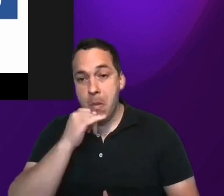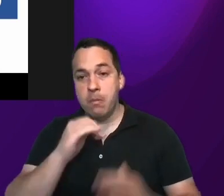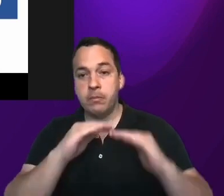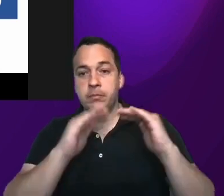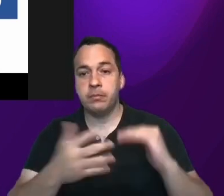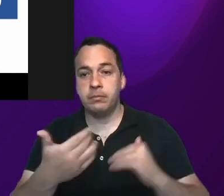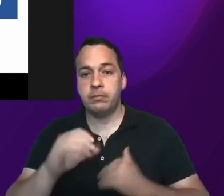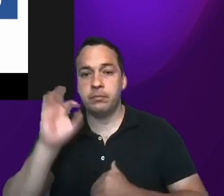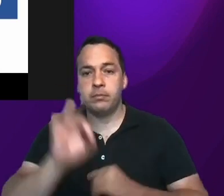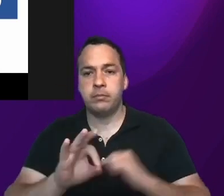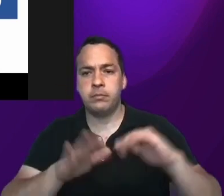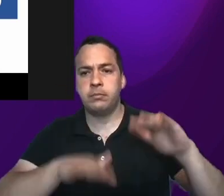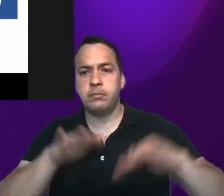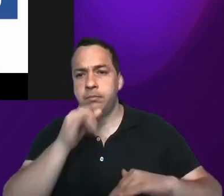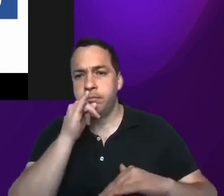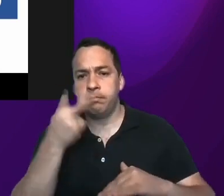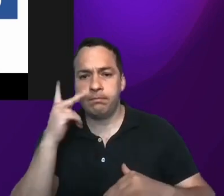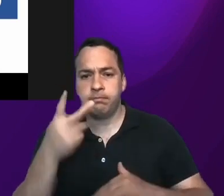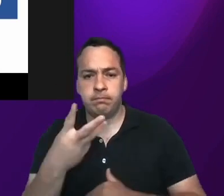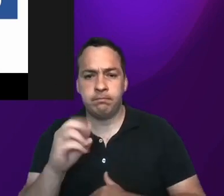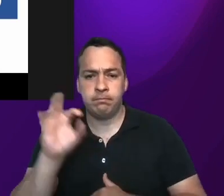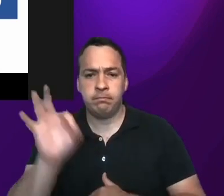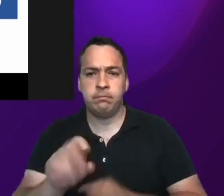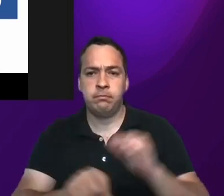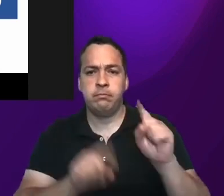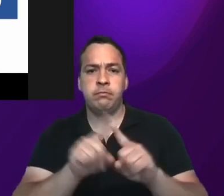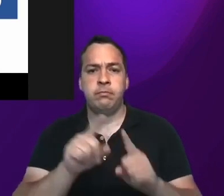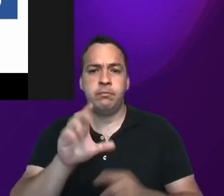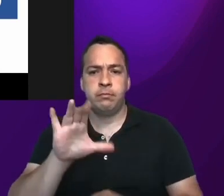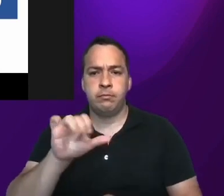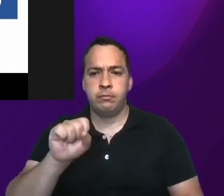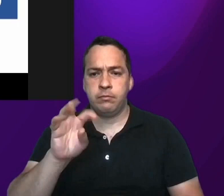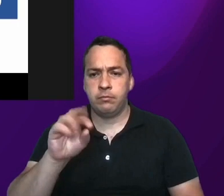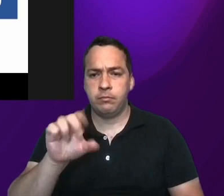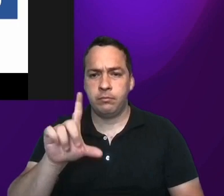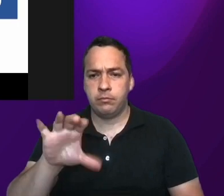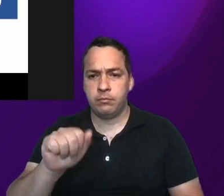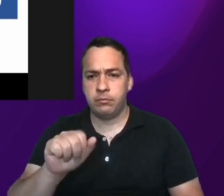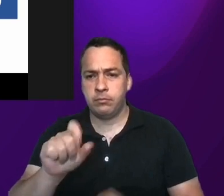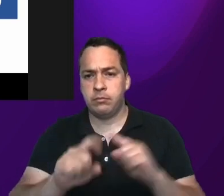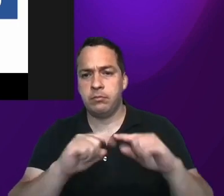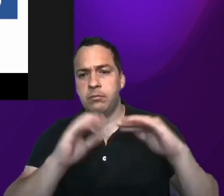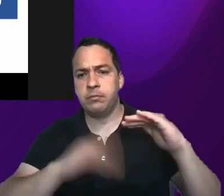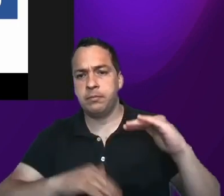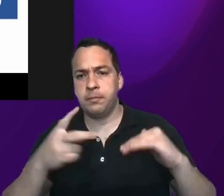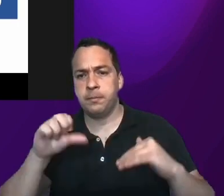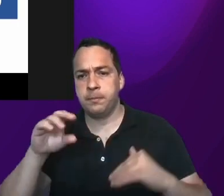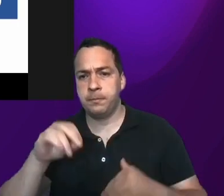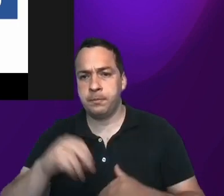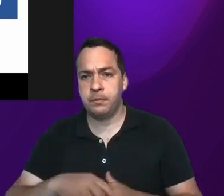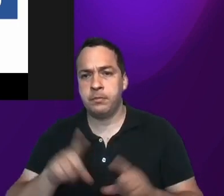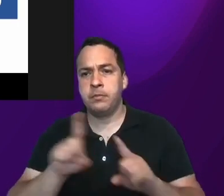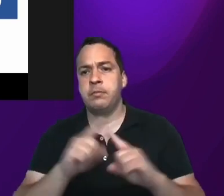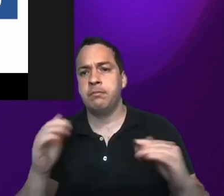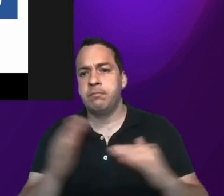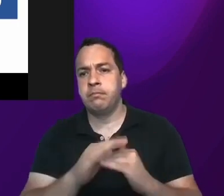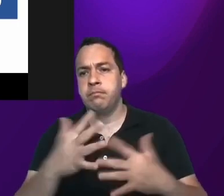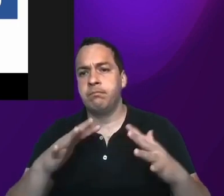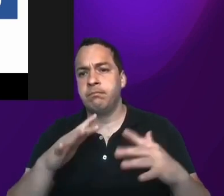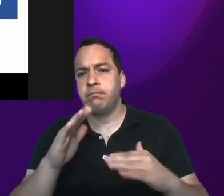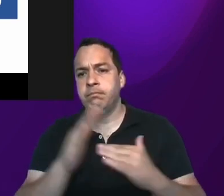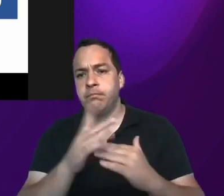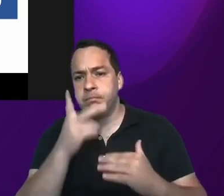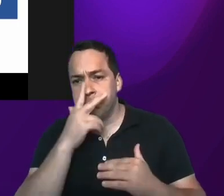nessa queda de 30% da sistólica, menor que 90, e chegando a